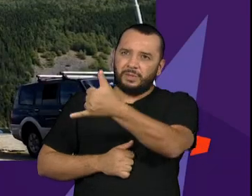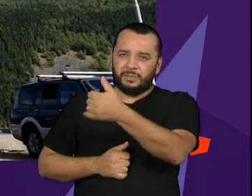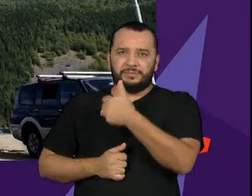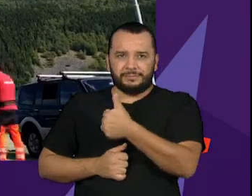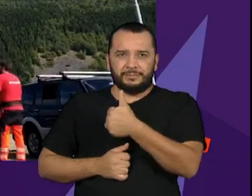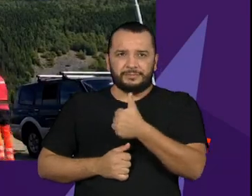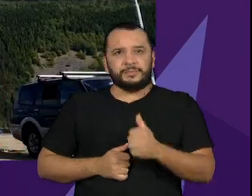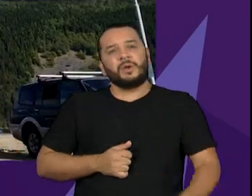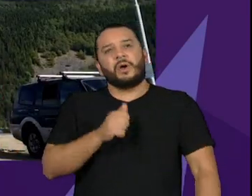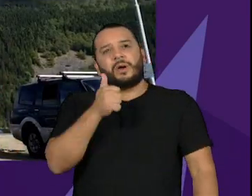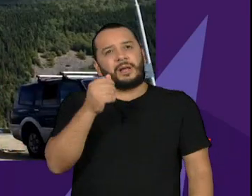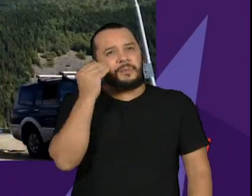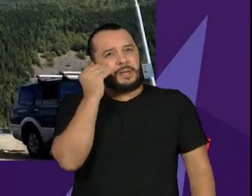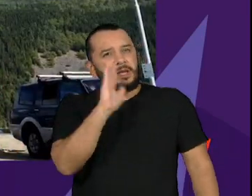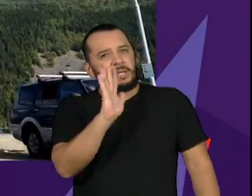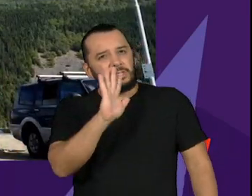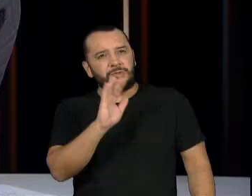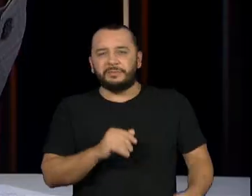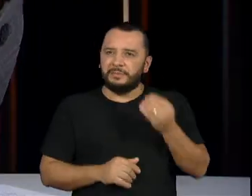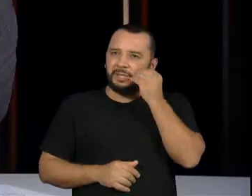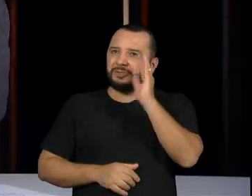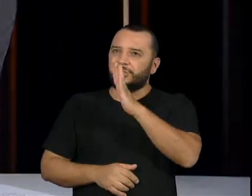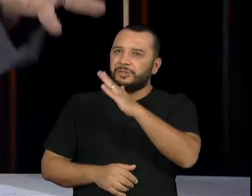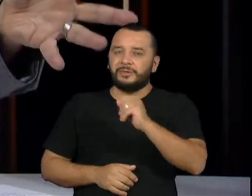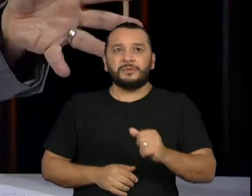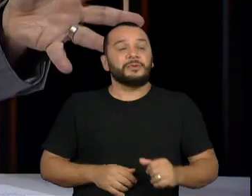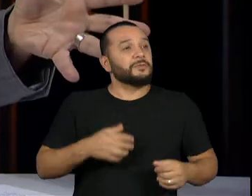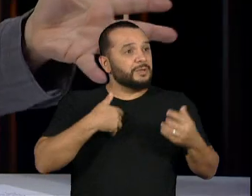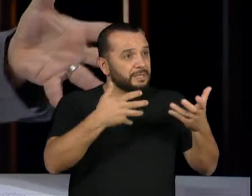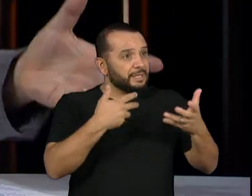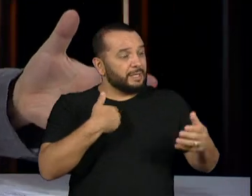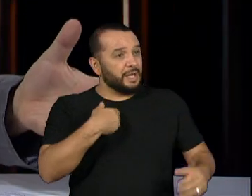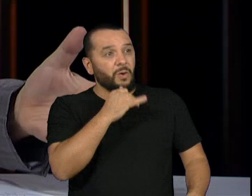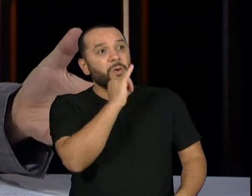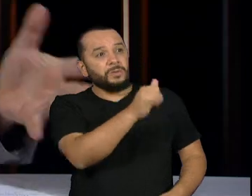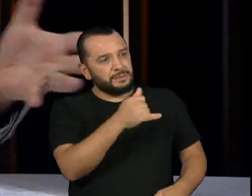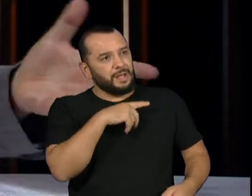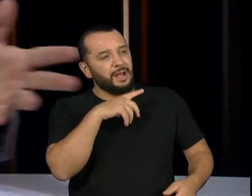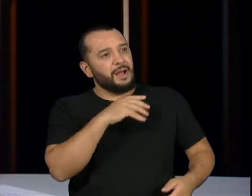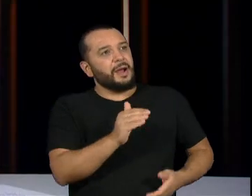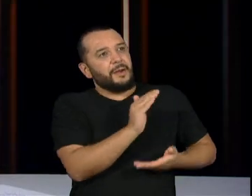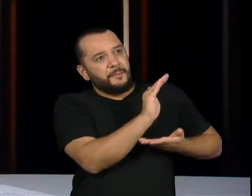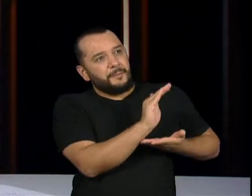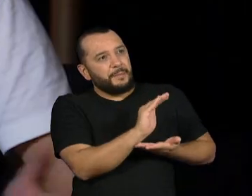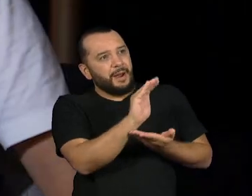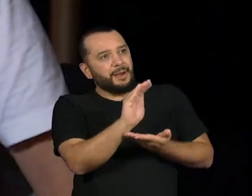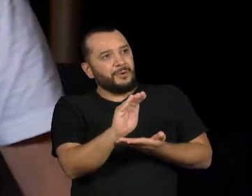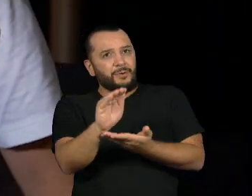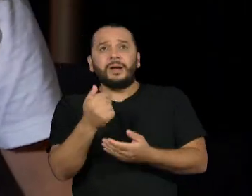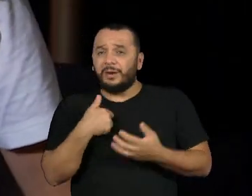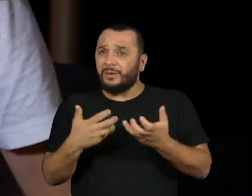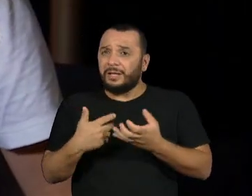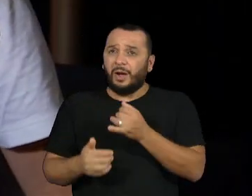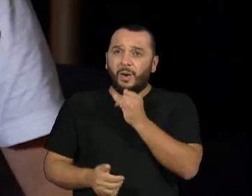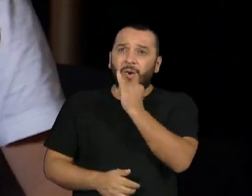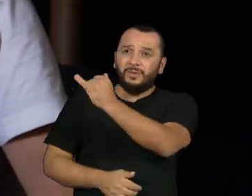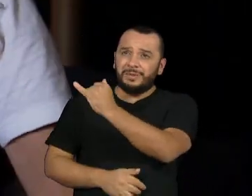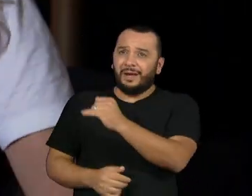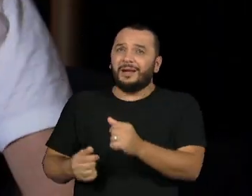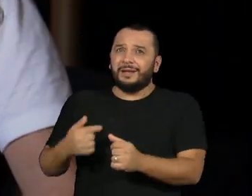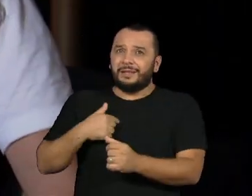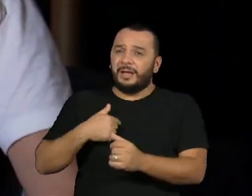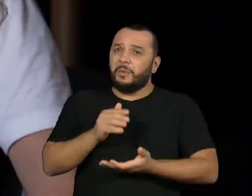Tá, um beijo, Tamara. Tchau, Um beijo, tchau. Você queria contar que o barco estava né? Eu queria contar que eu estava no meu barco, que eu